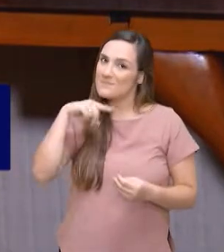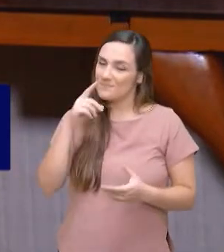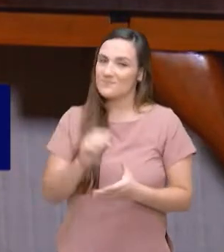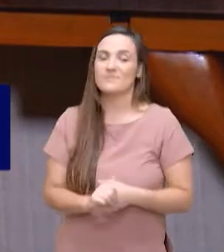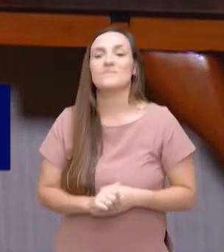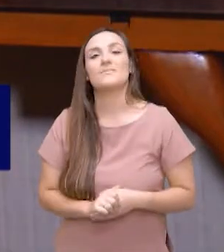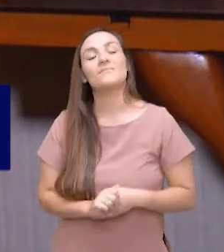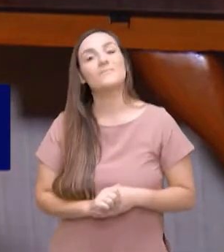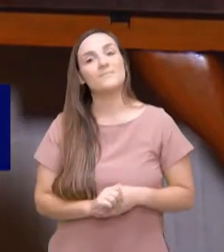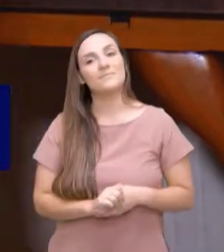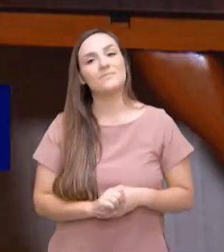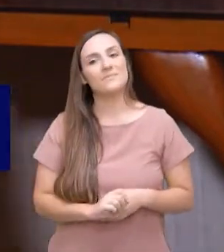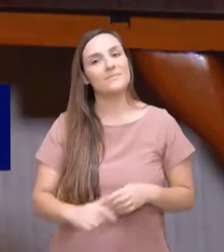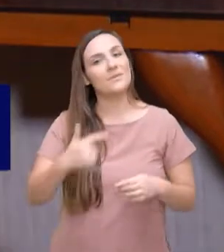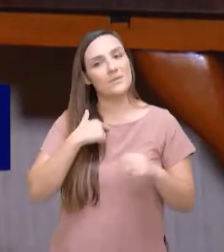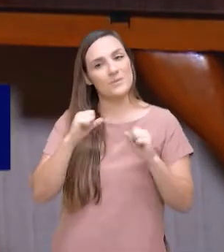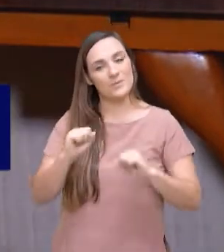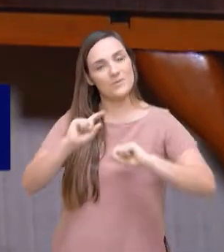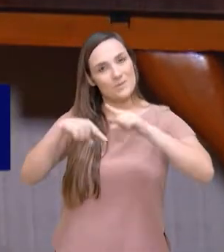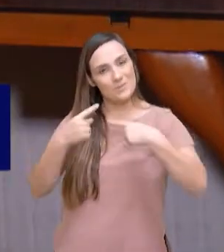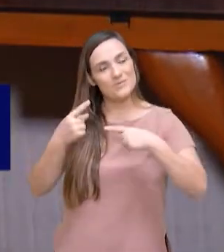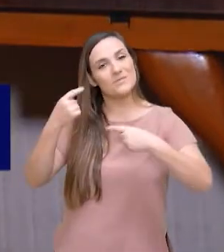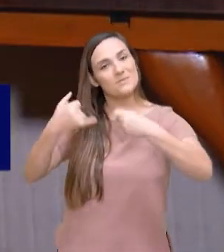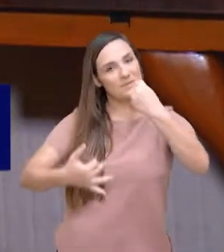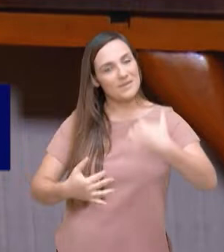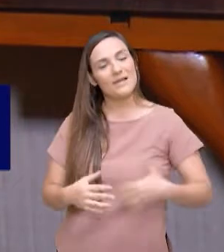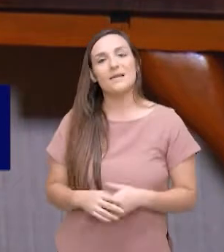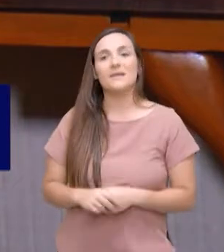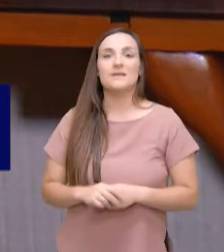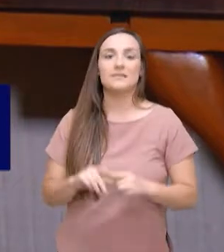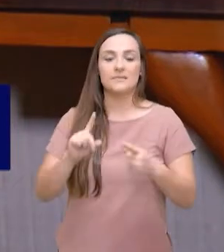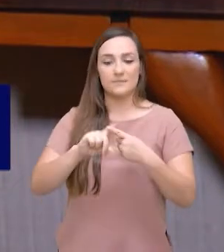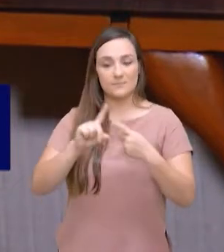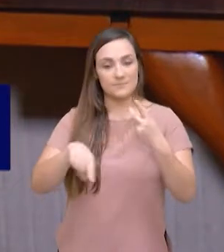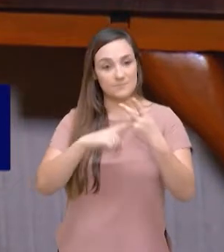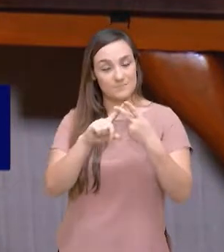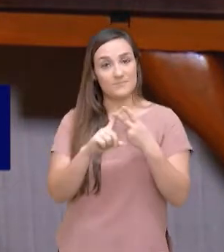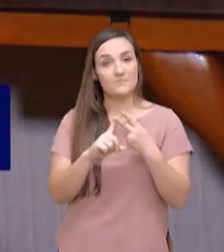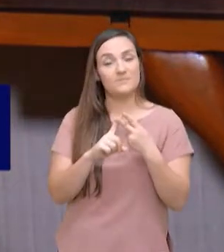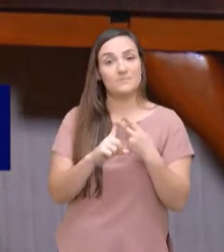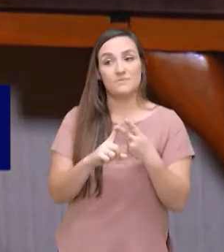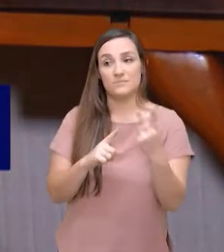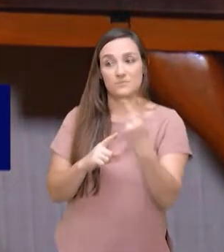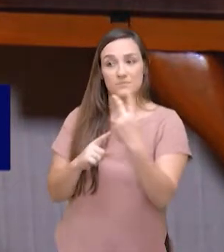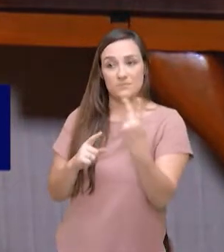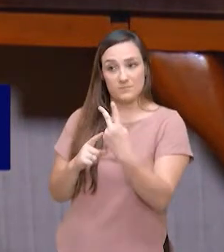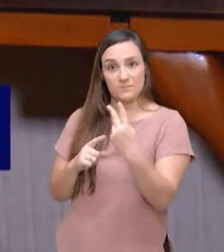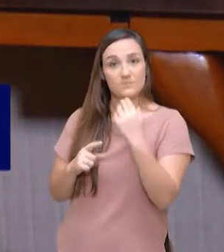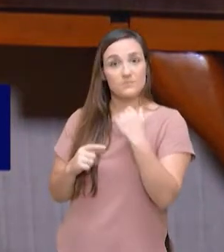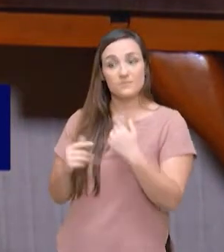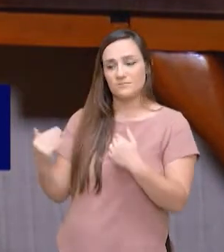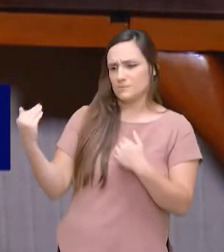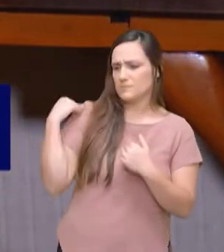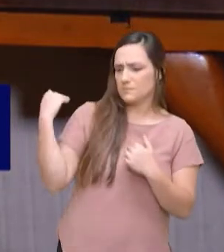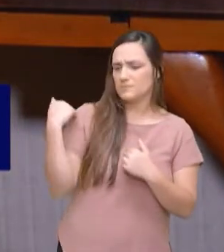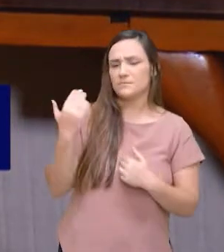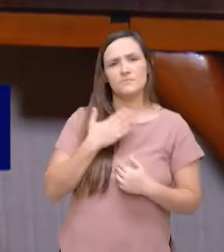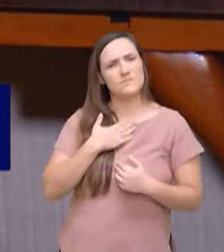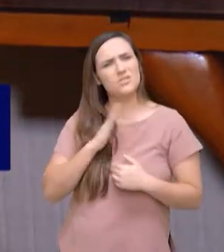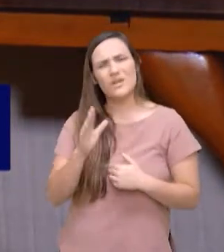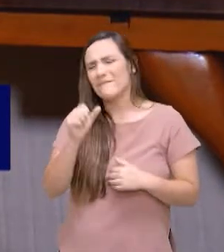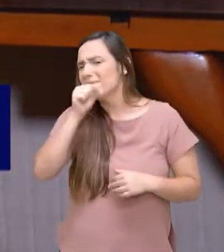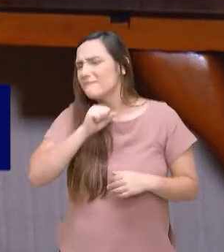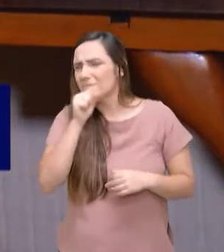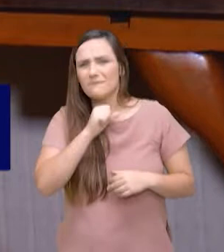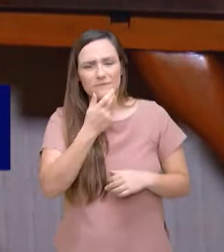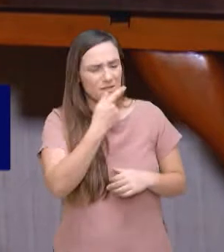mas poderemos contar amanhã. Bom, aí ela me procurou, velhinha